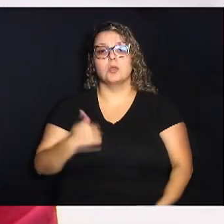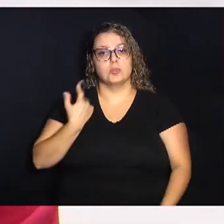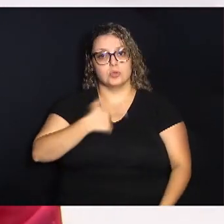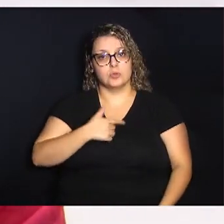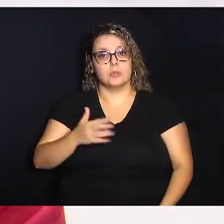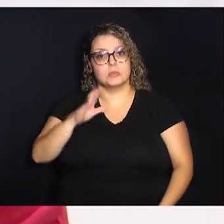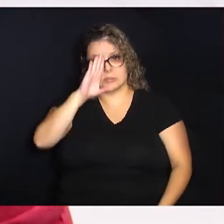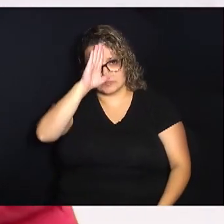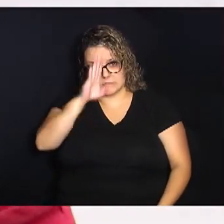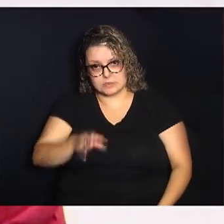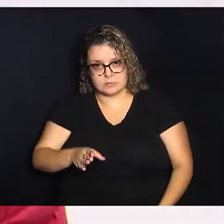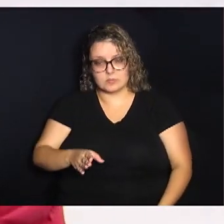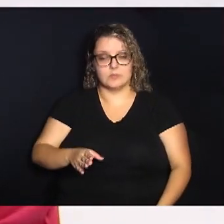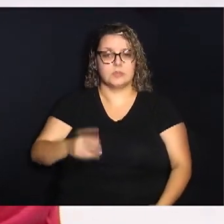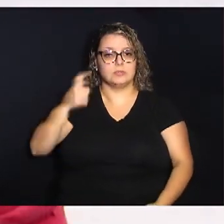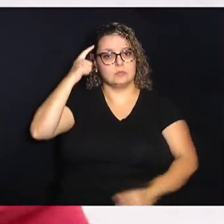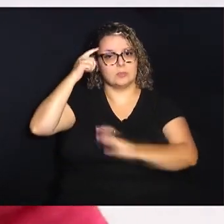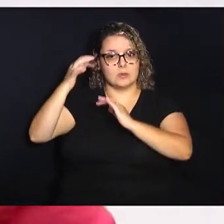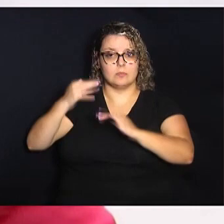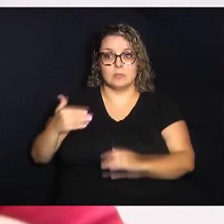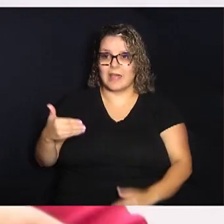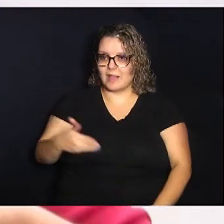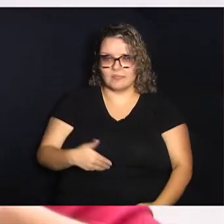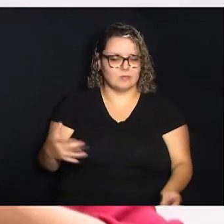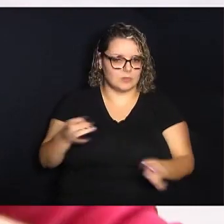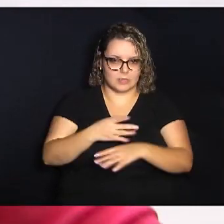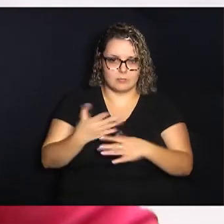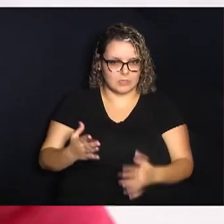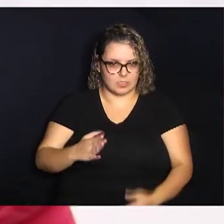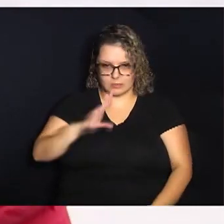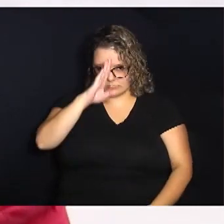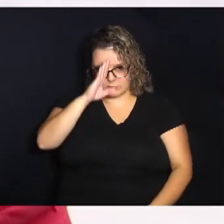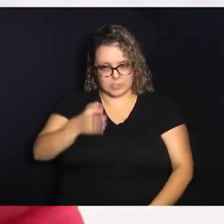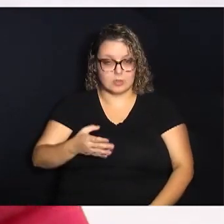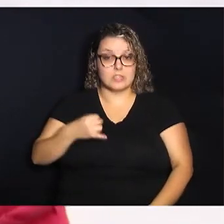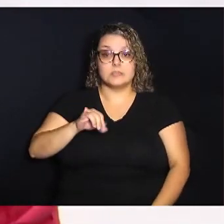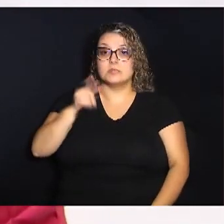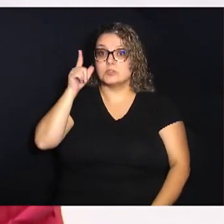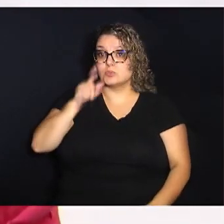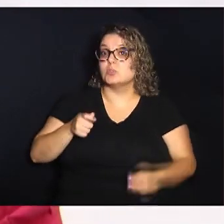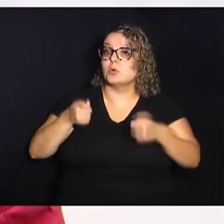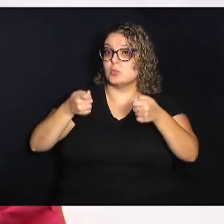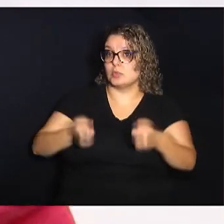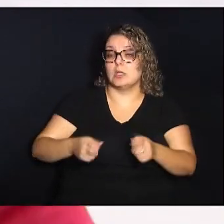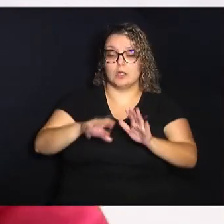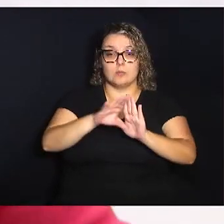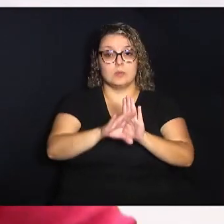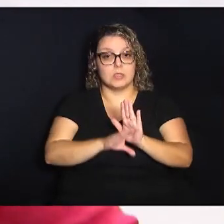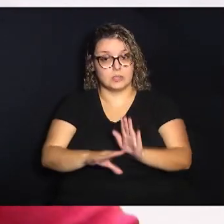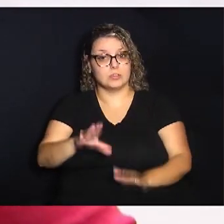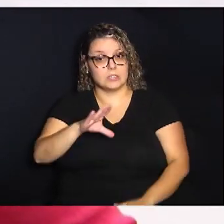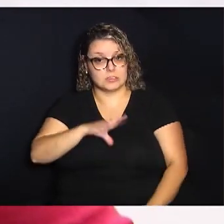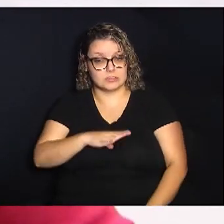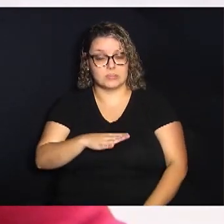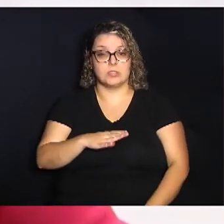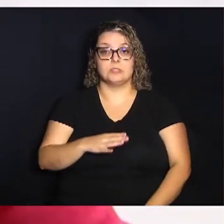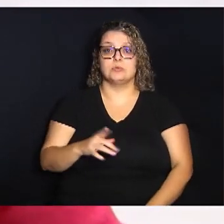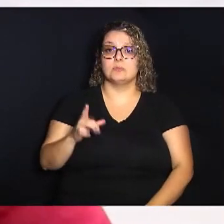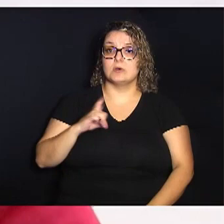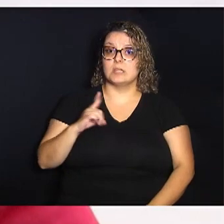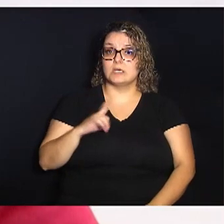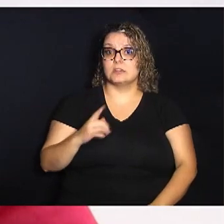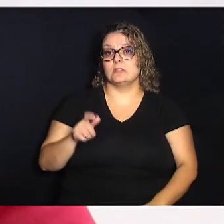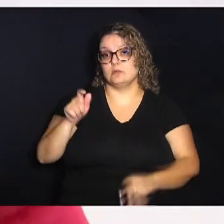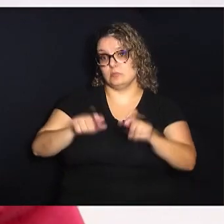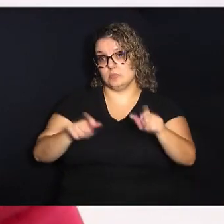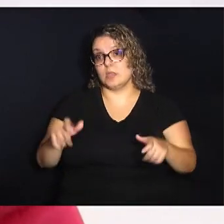questão imediata. Mas, por exemplo, se a gente consegue consolidar esse programa na cidade, você vai ter que ter